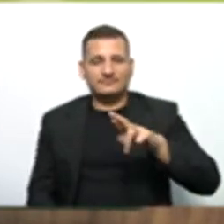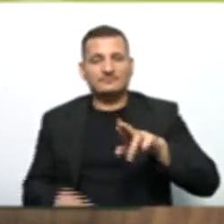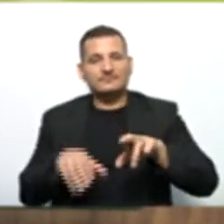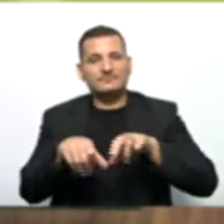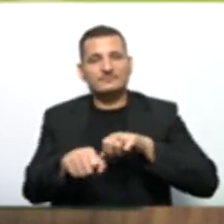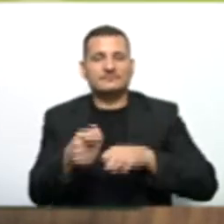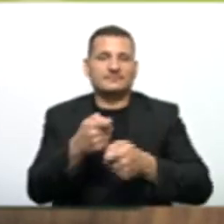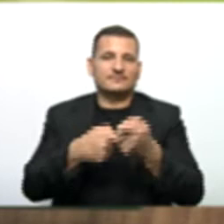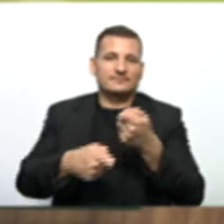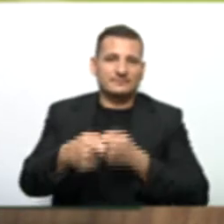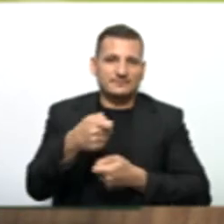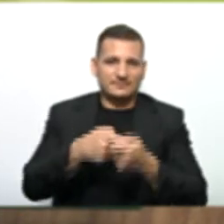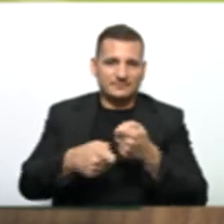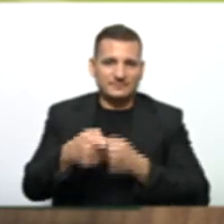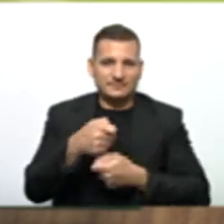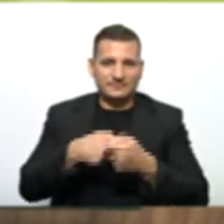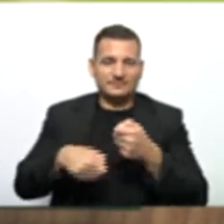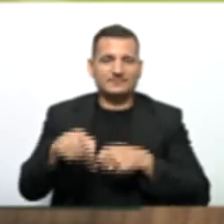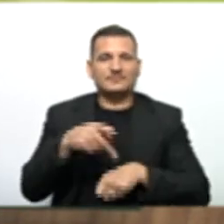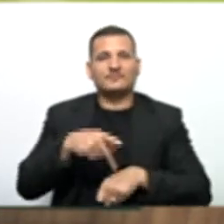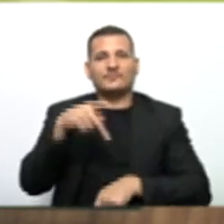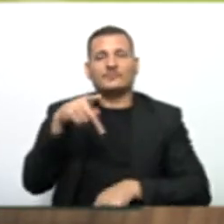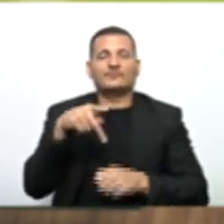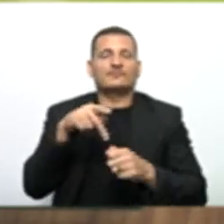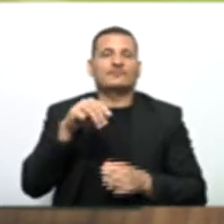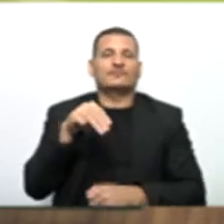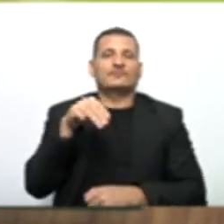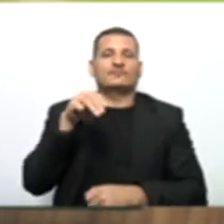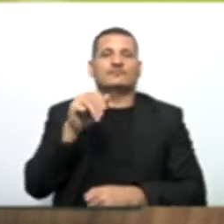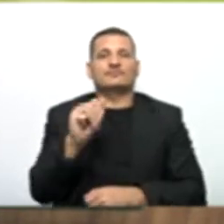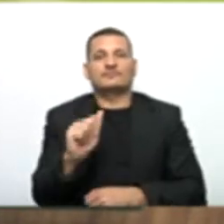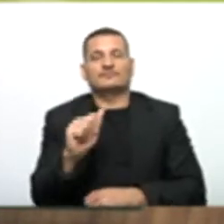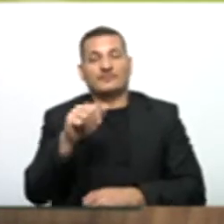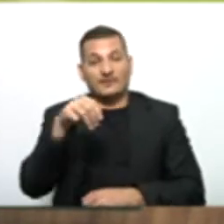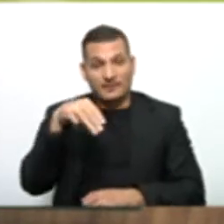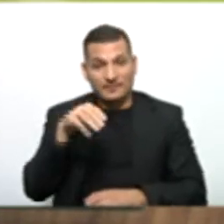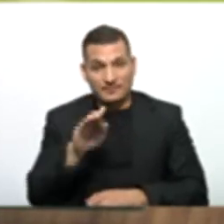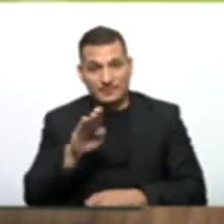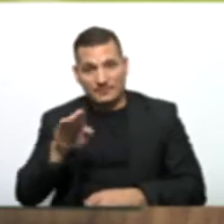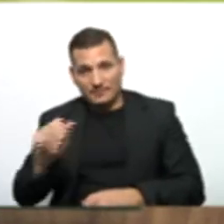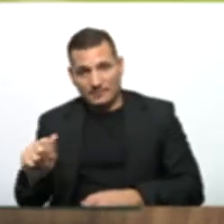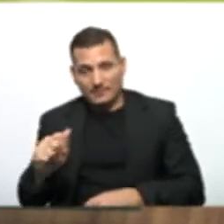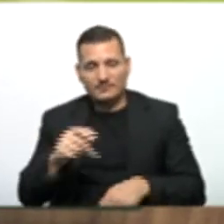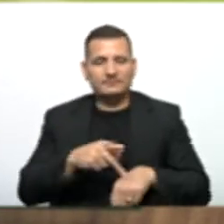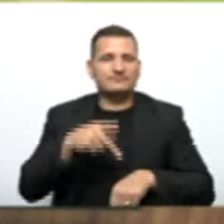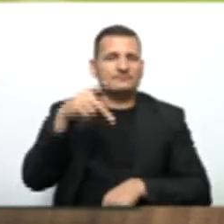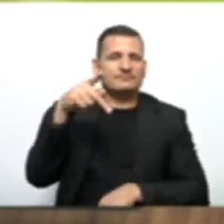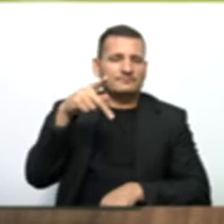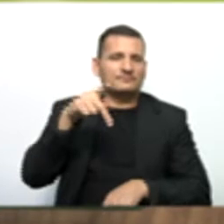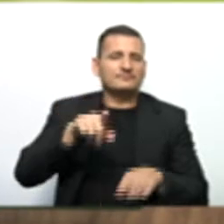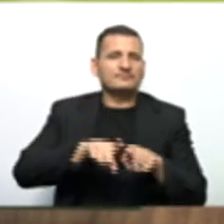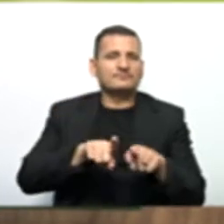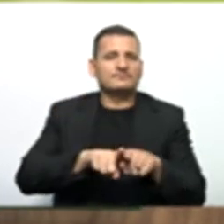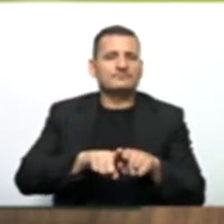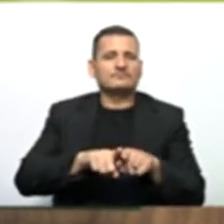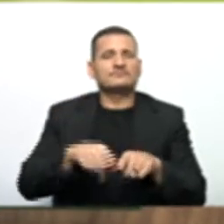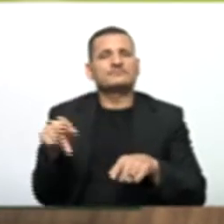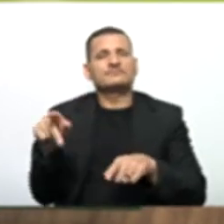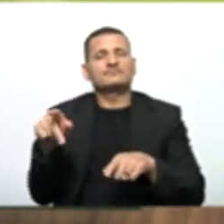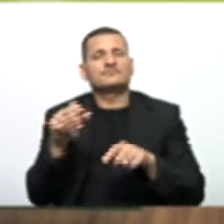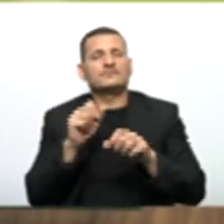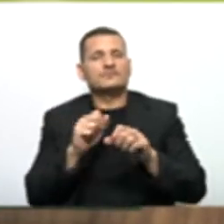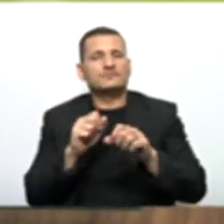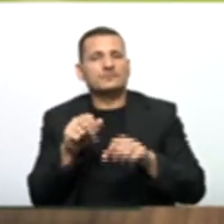administração, pós-graduado em metodologia do ensino superior e também pós-graduado em docência para o ensino